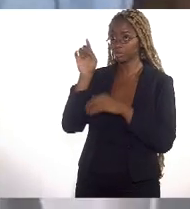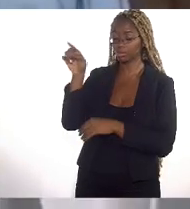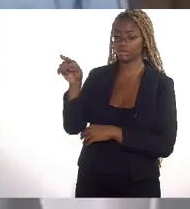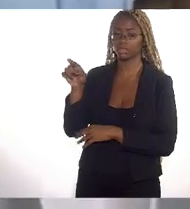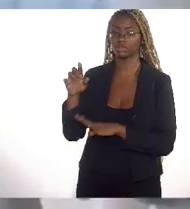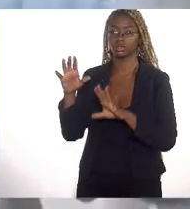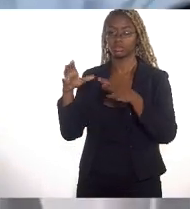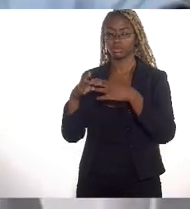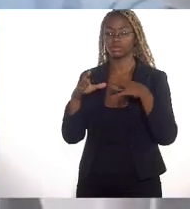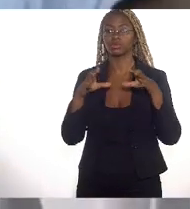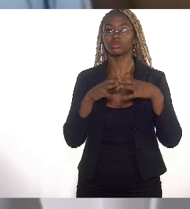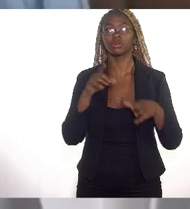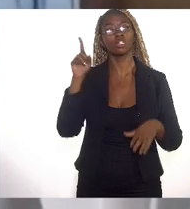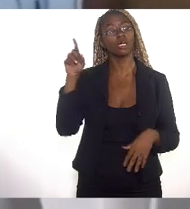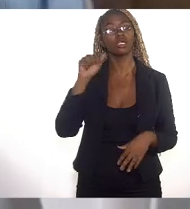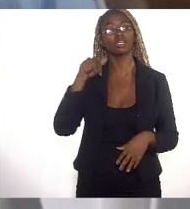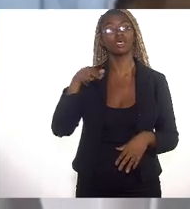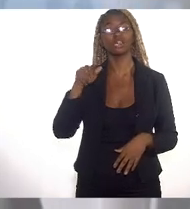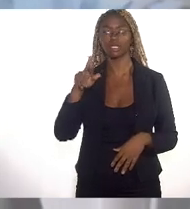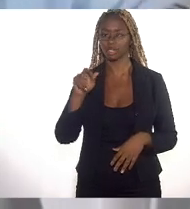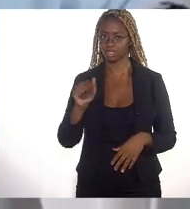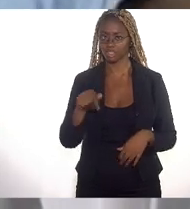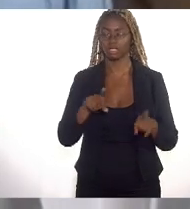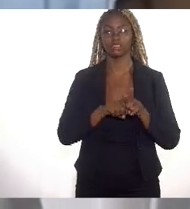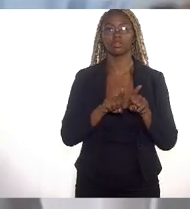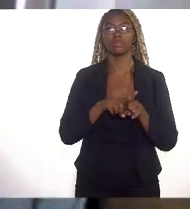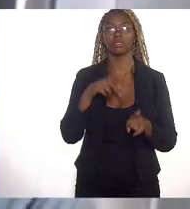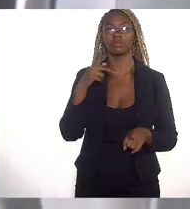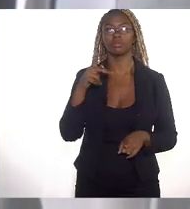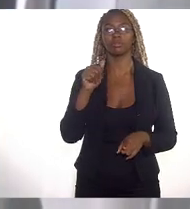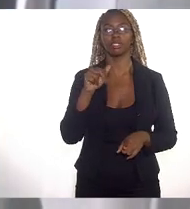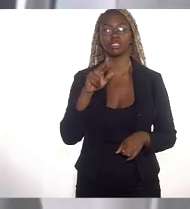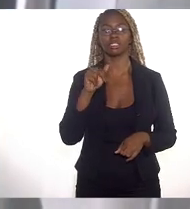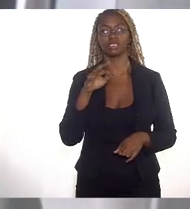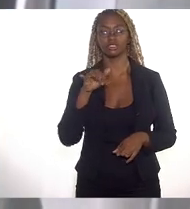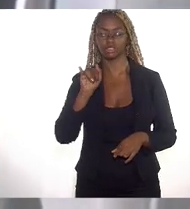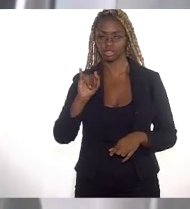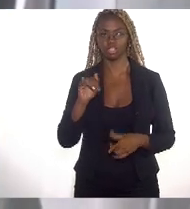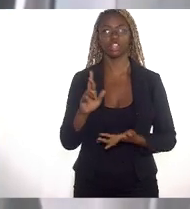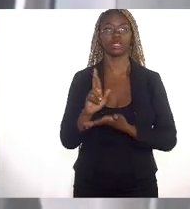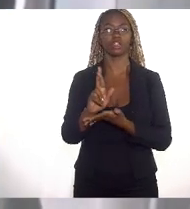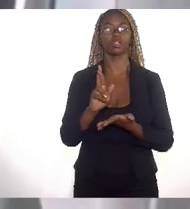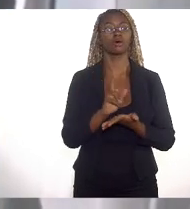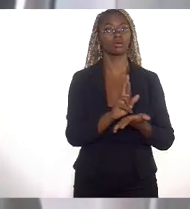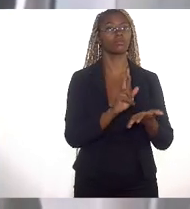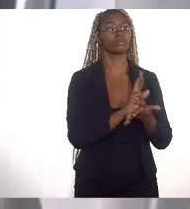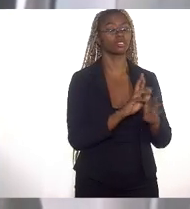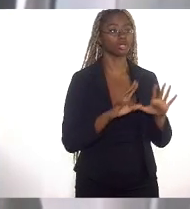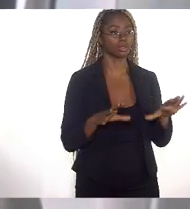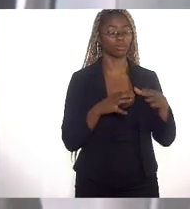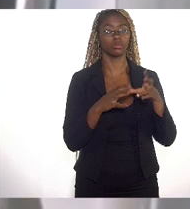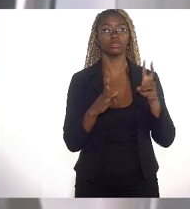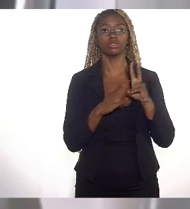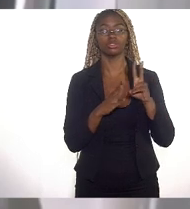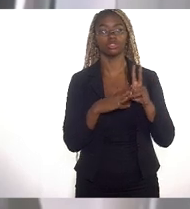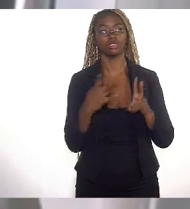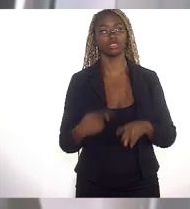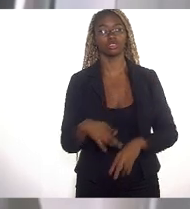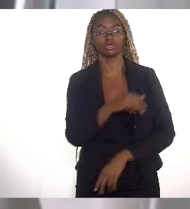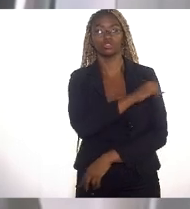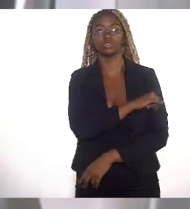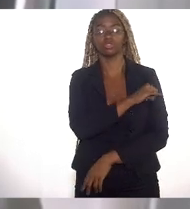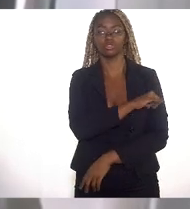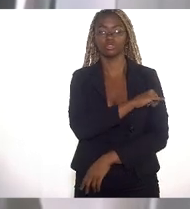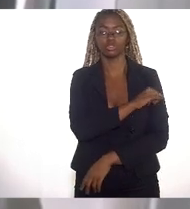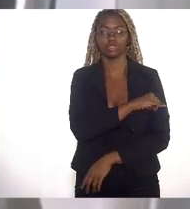aldeias em Angra dos Reis, às aldeias em Paraty, em Maricá, que são as representações das comunidades indígenas no estado